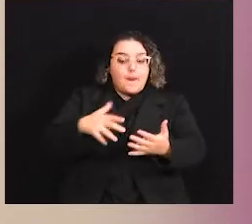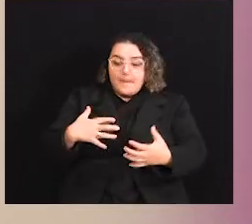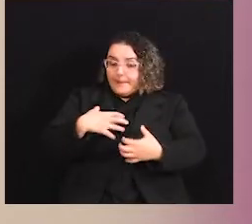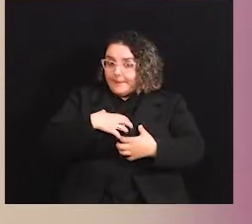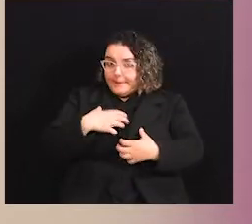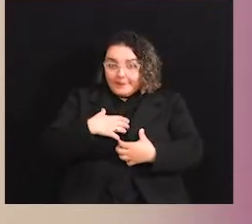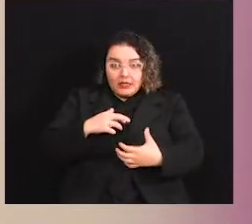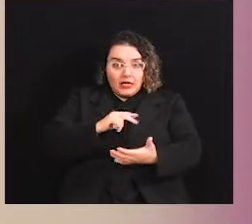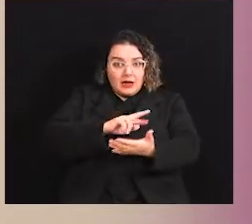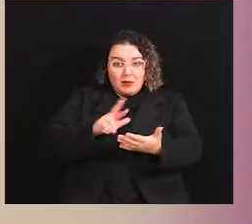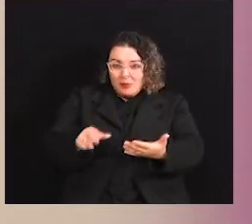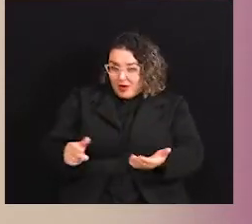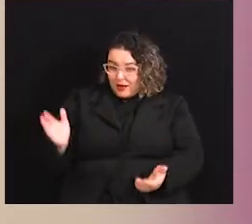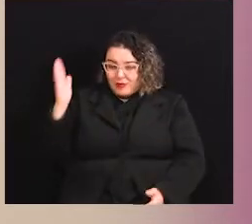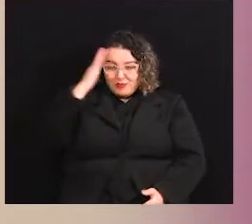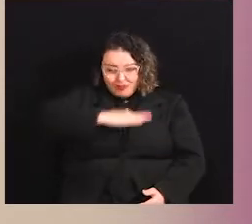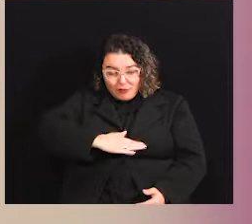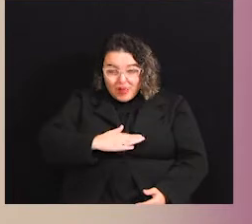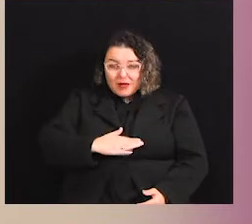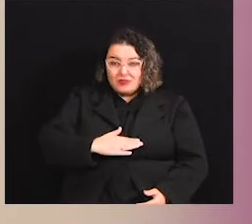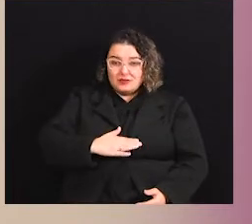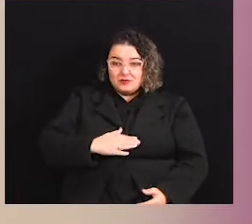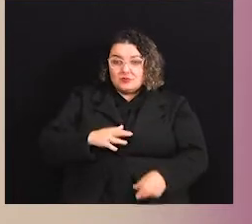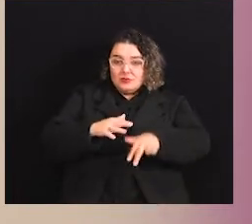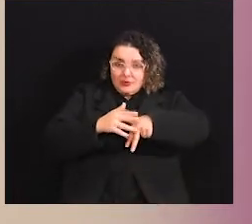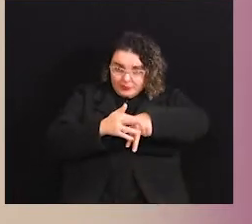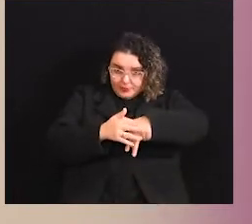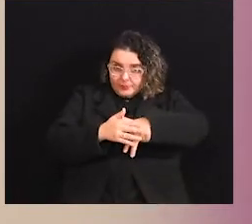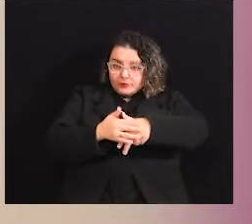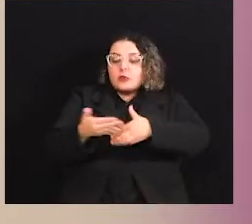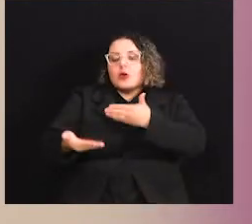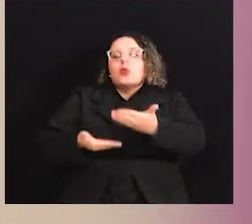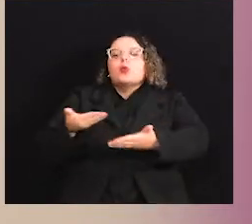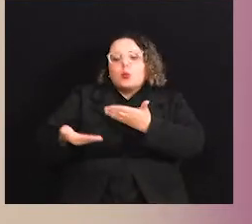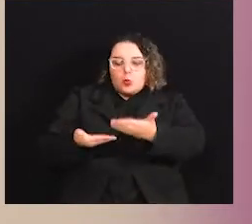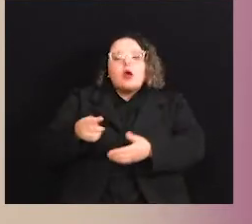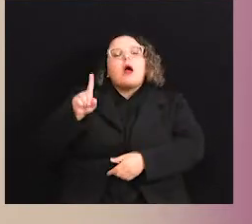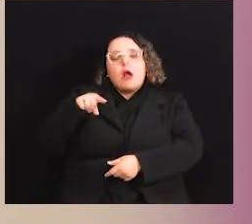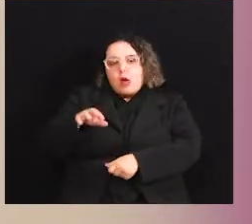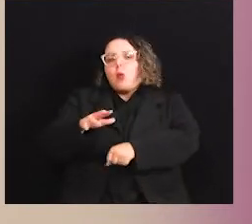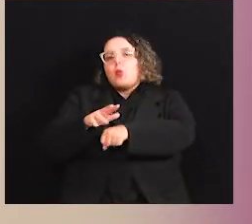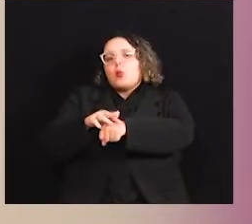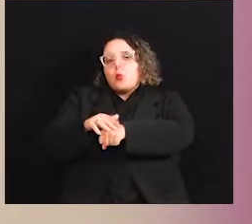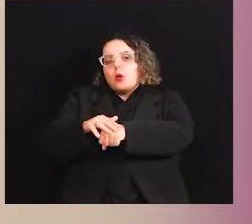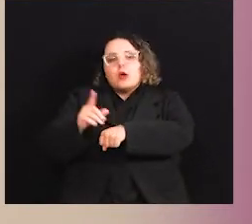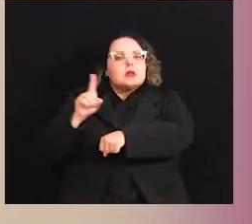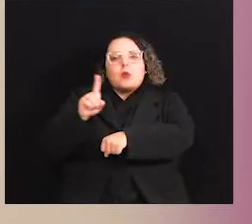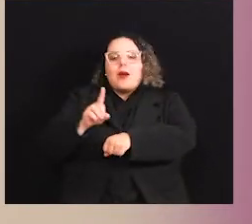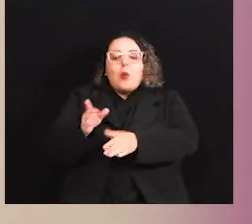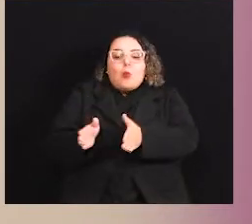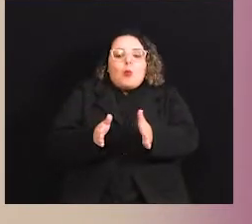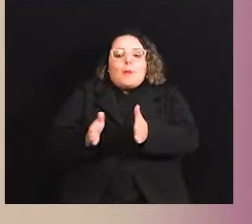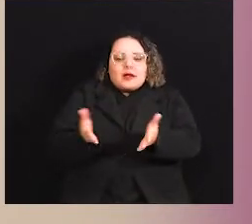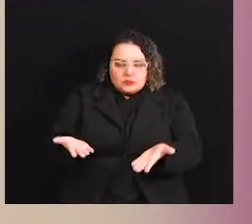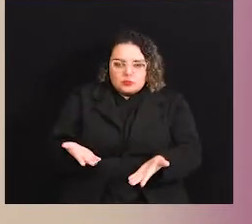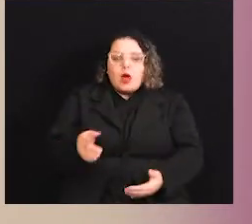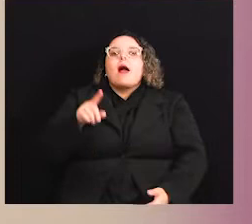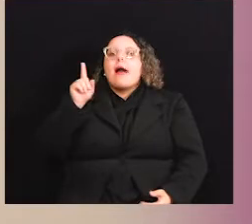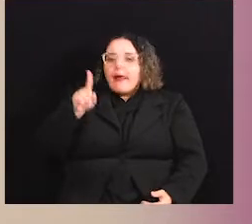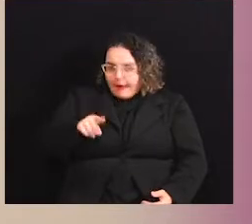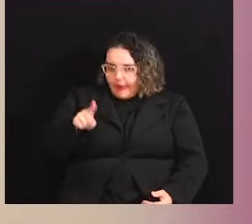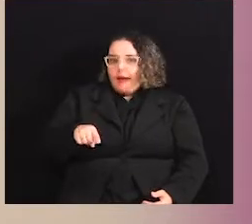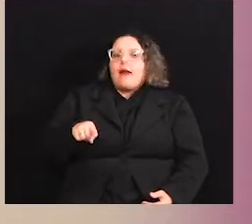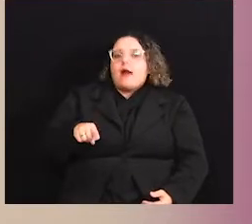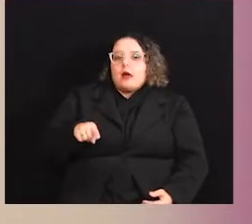sintomas e inúmeros malefícios para o paciente. Então, a gente está tratando de uma doença, não é somente um estado. Ela